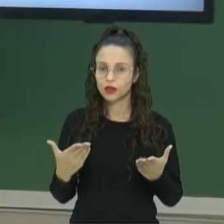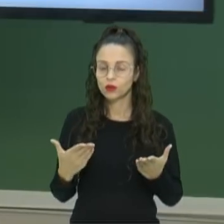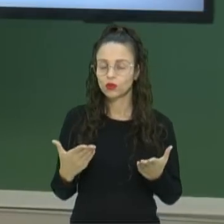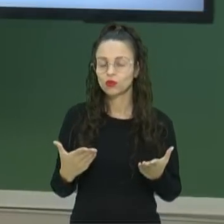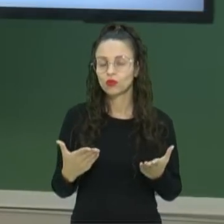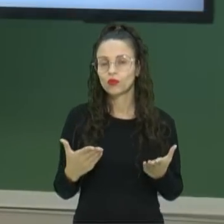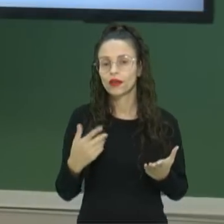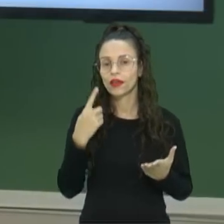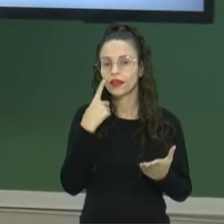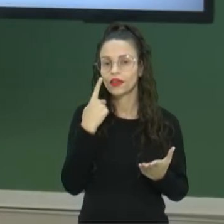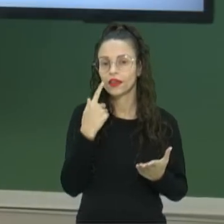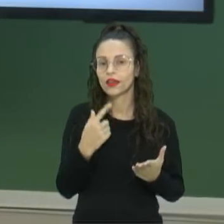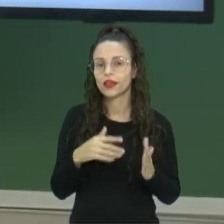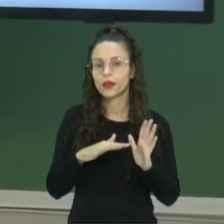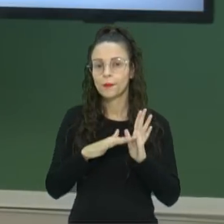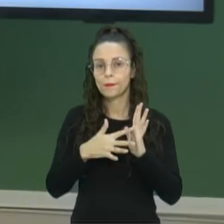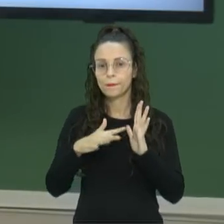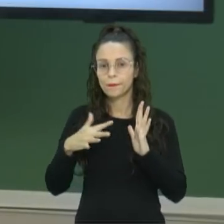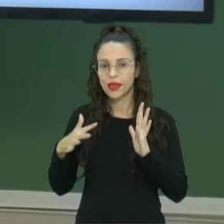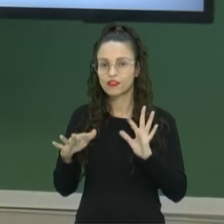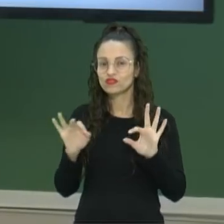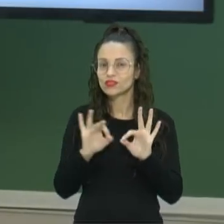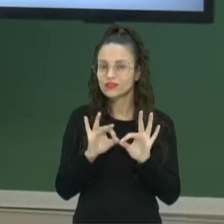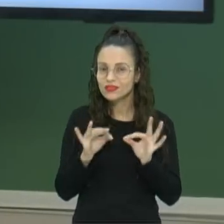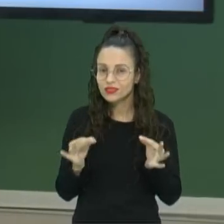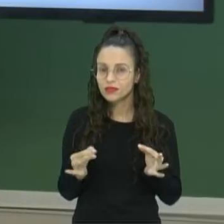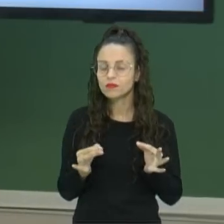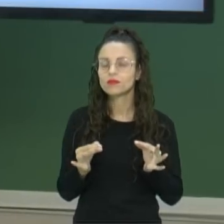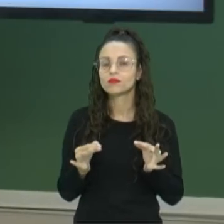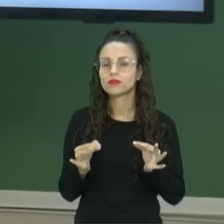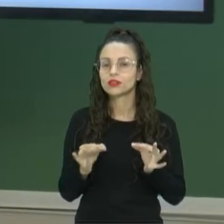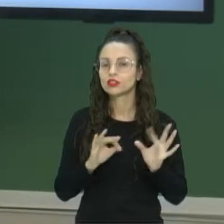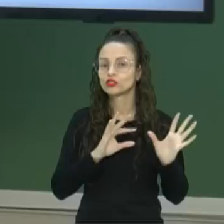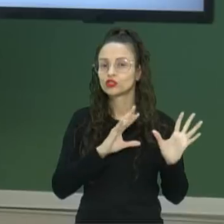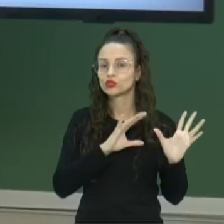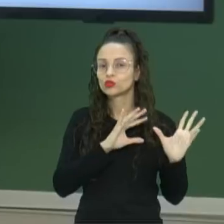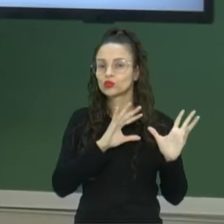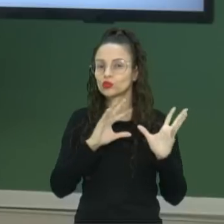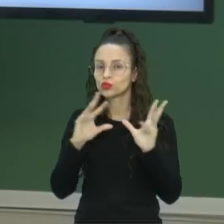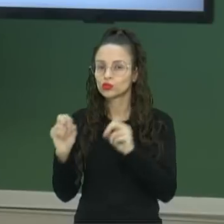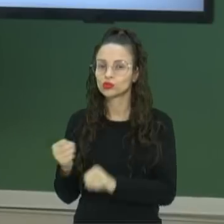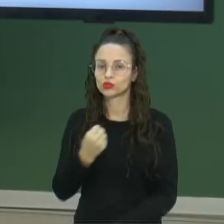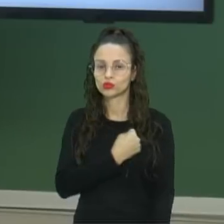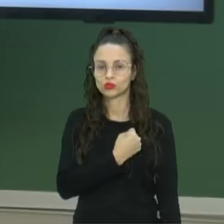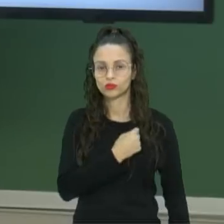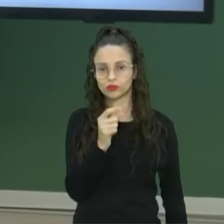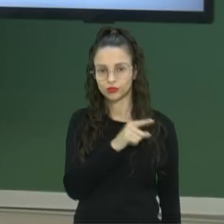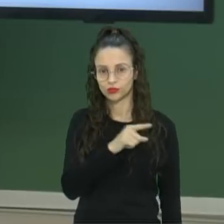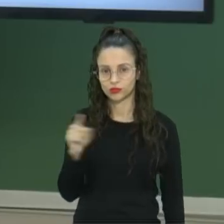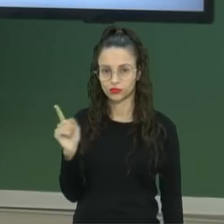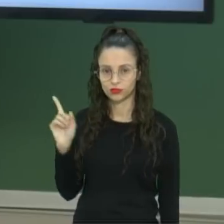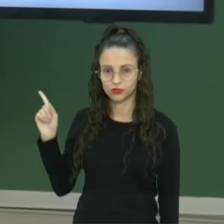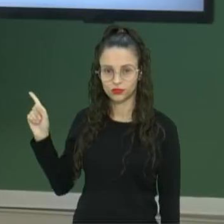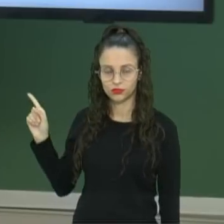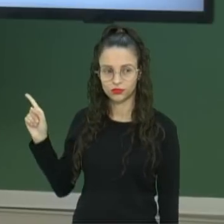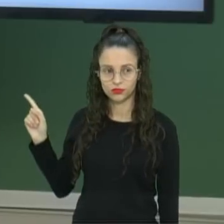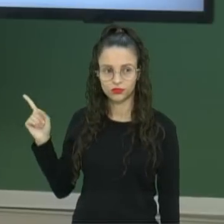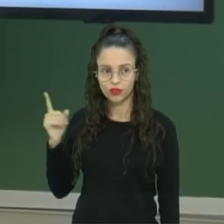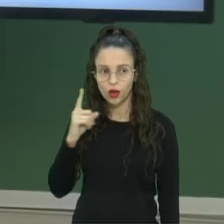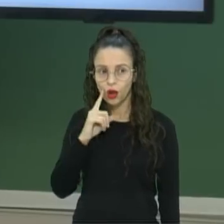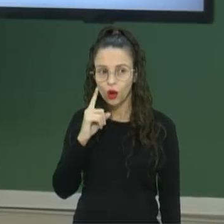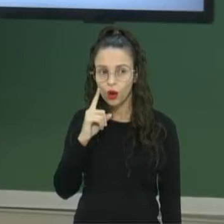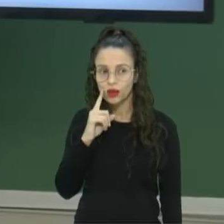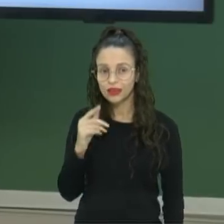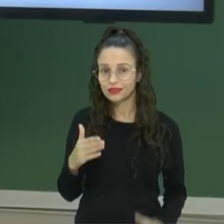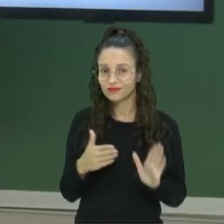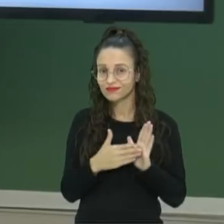você fosse calcular uma média aritmética simples de todos esses valores aqui, ó. Gente, mas olha o tamanho da